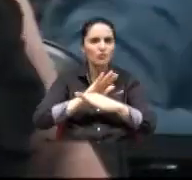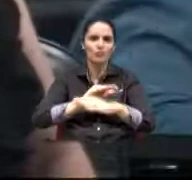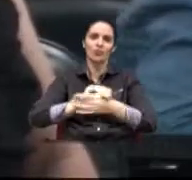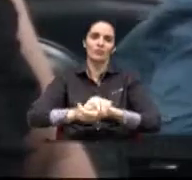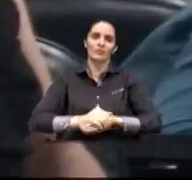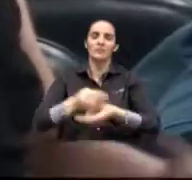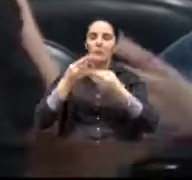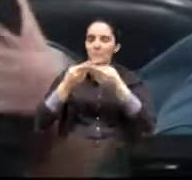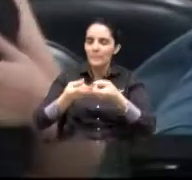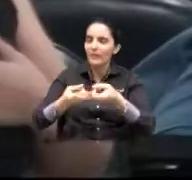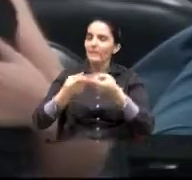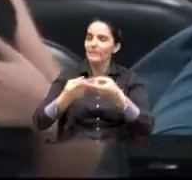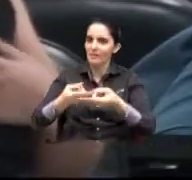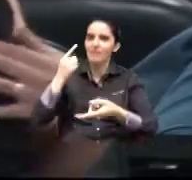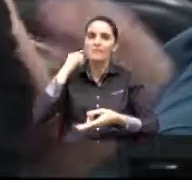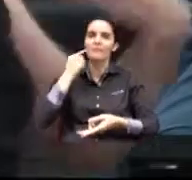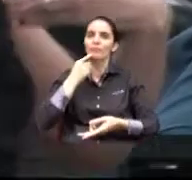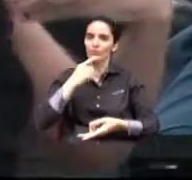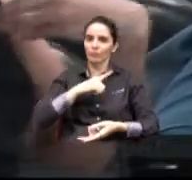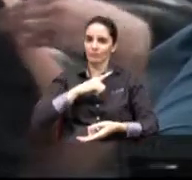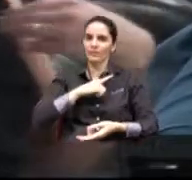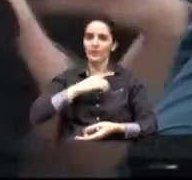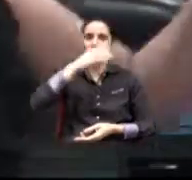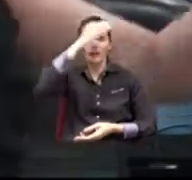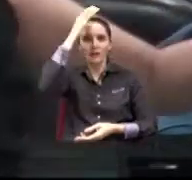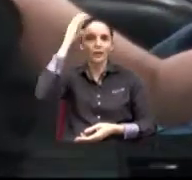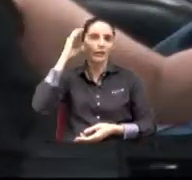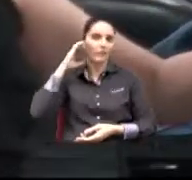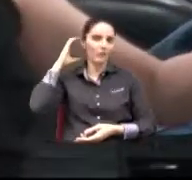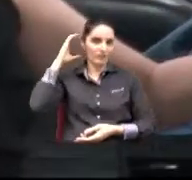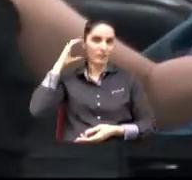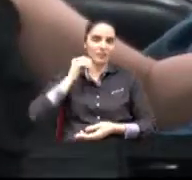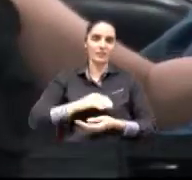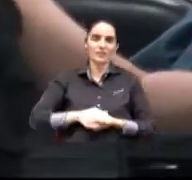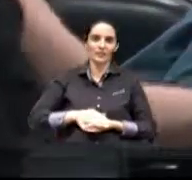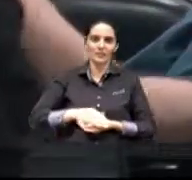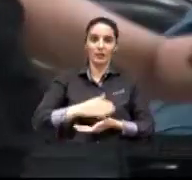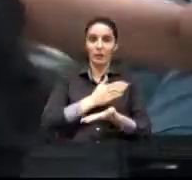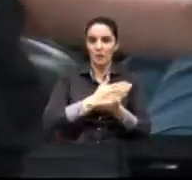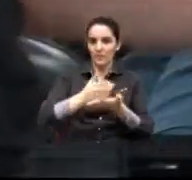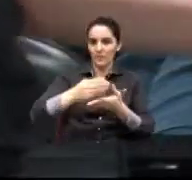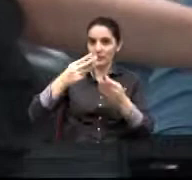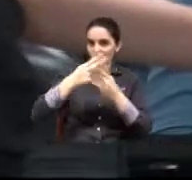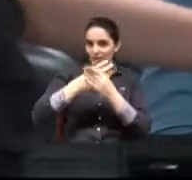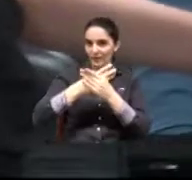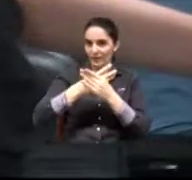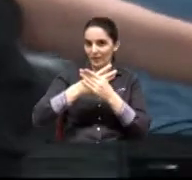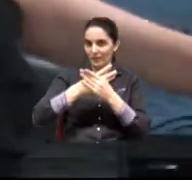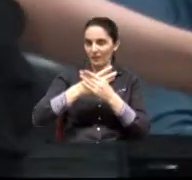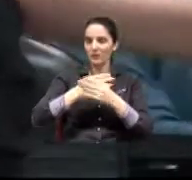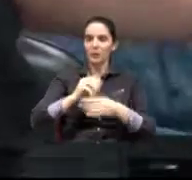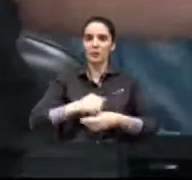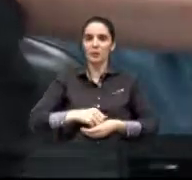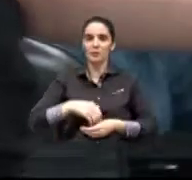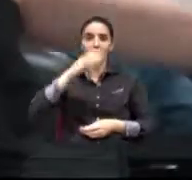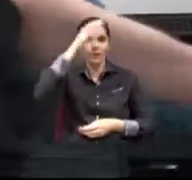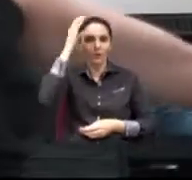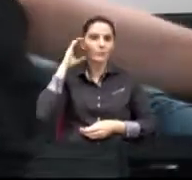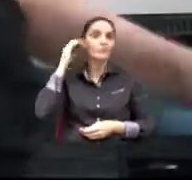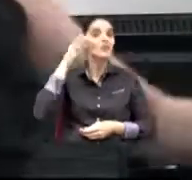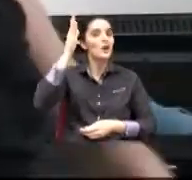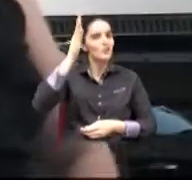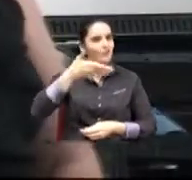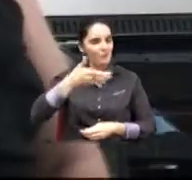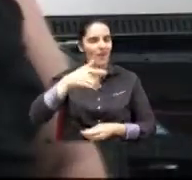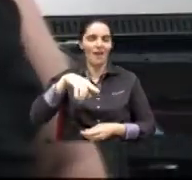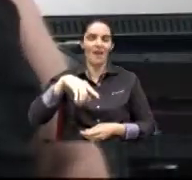paciência gigante. Eu me sinto muito honrada porque o meu sinal, quando eu vim trabalhar na Câmara, não tiveram que me dar um sinal, porque as meninas já tinham